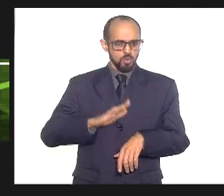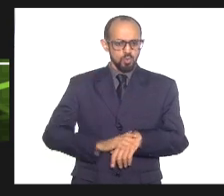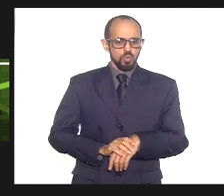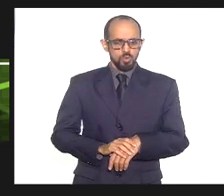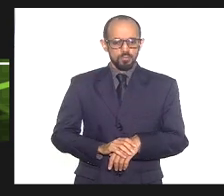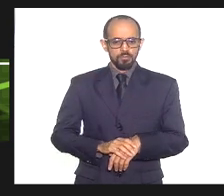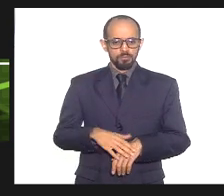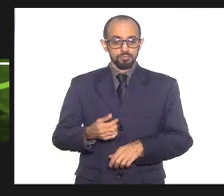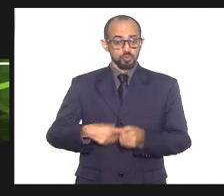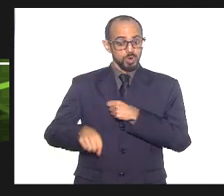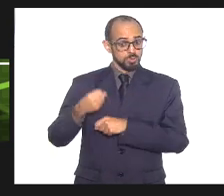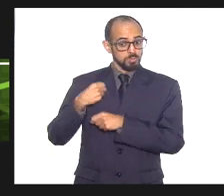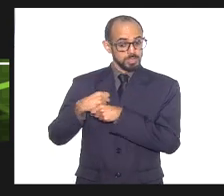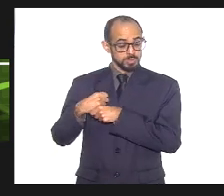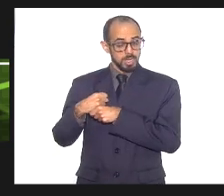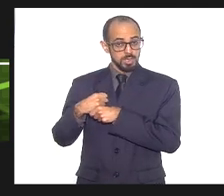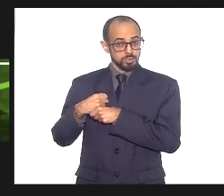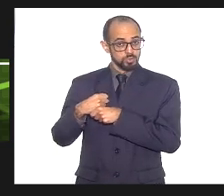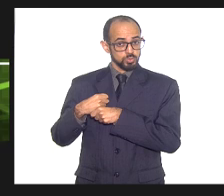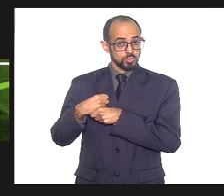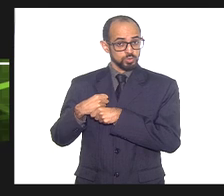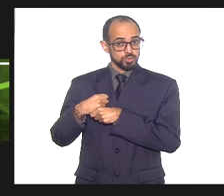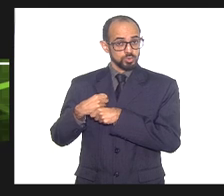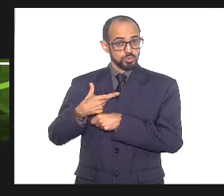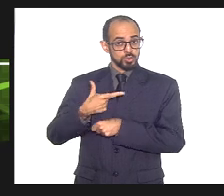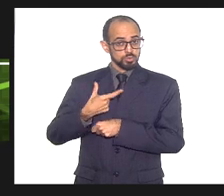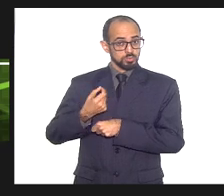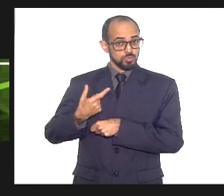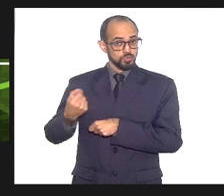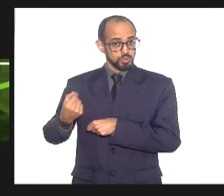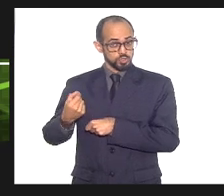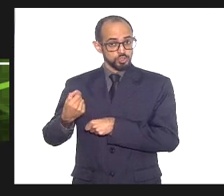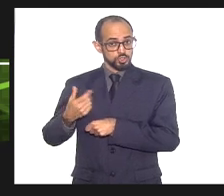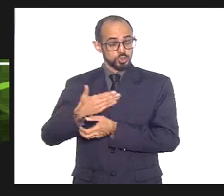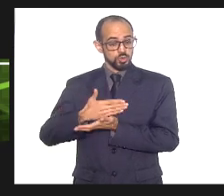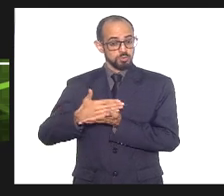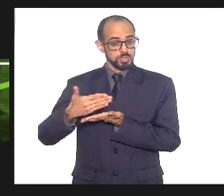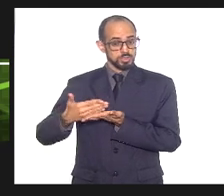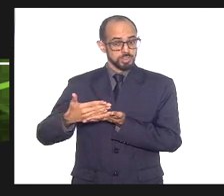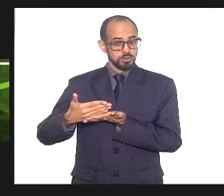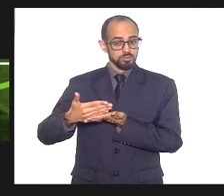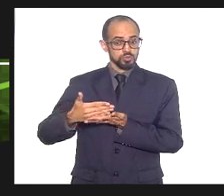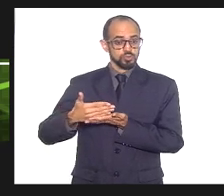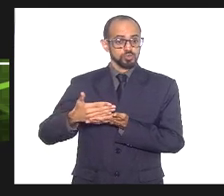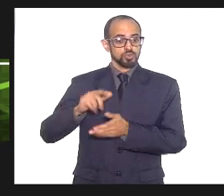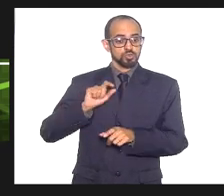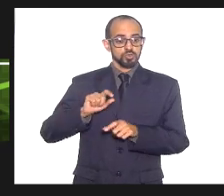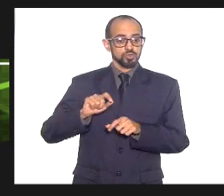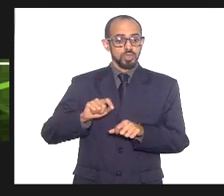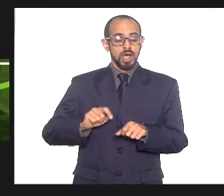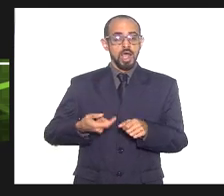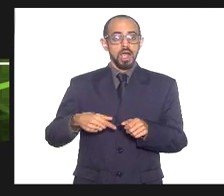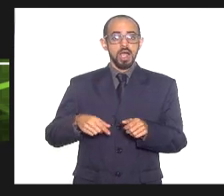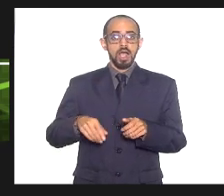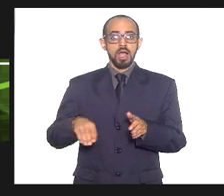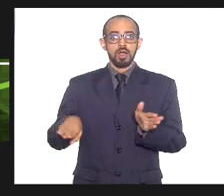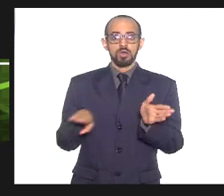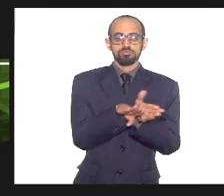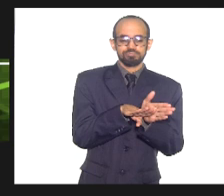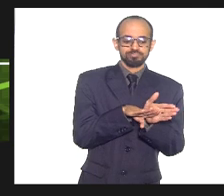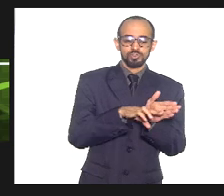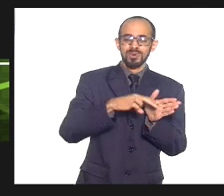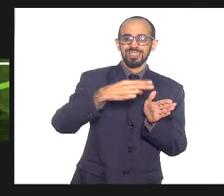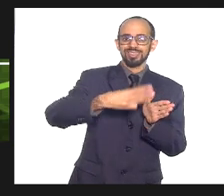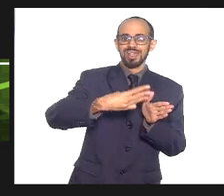Desde o ano passado, 2020, correto, iniciamos a instalação de uma terceira plataforma